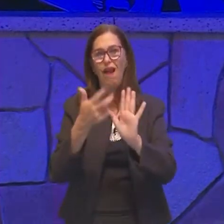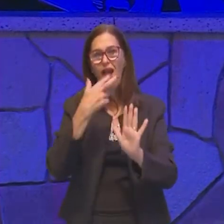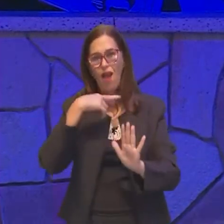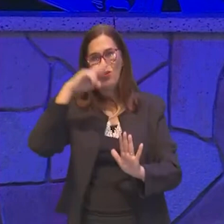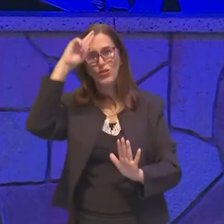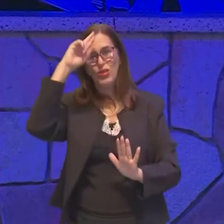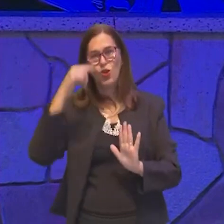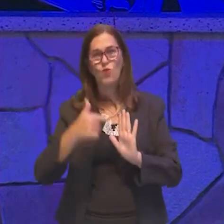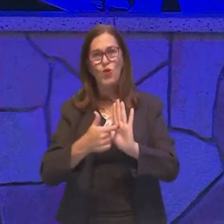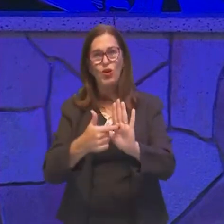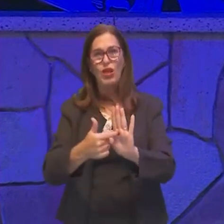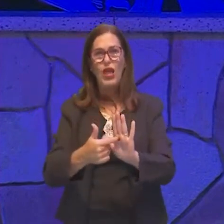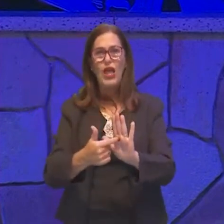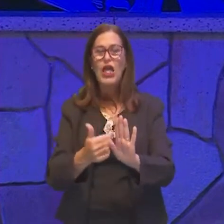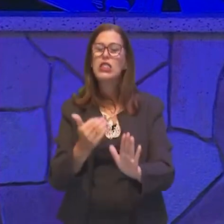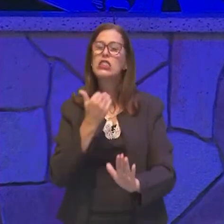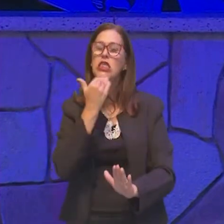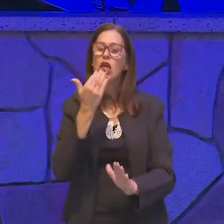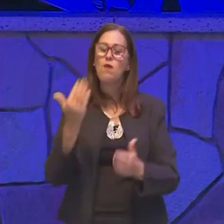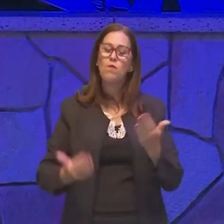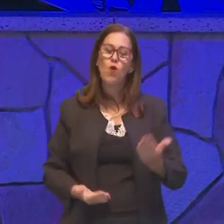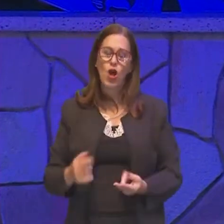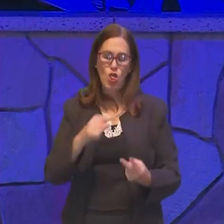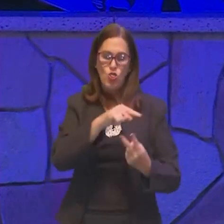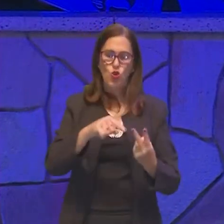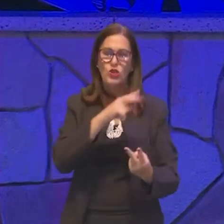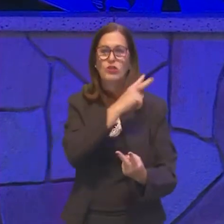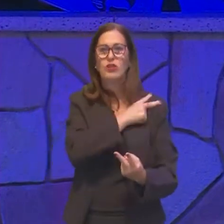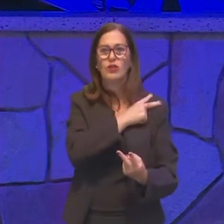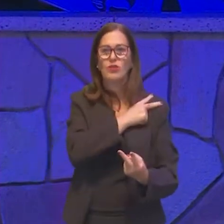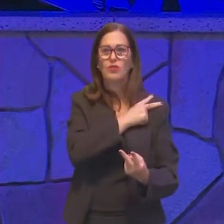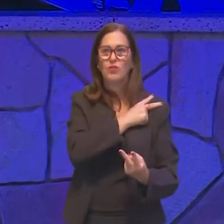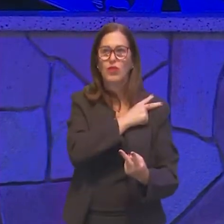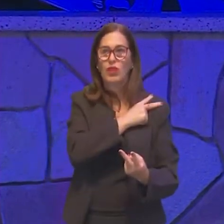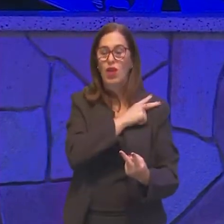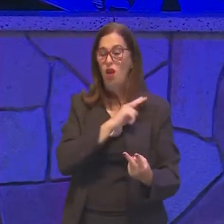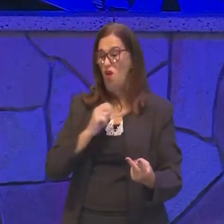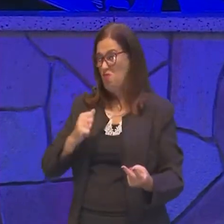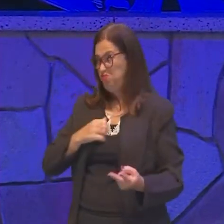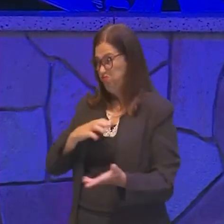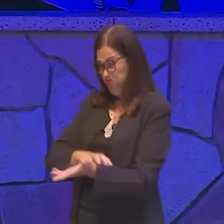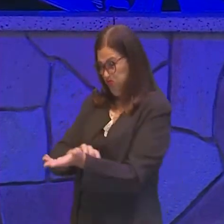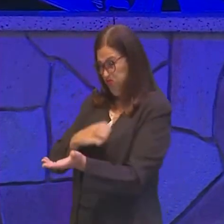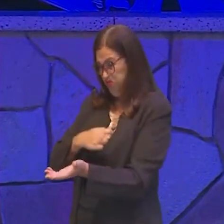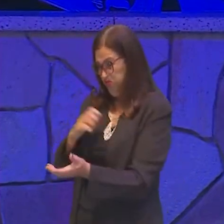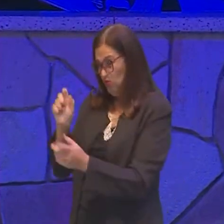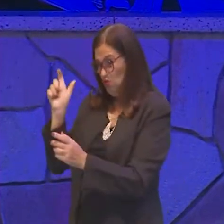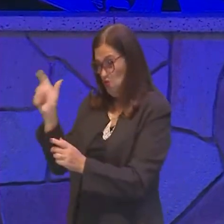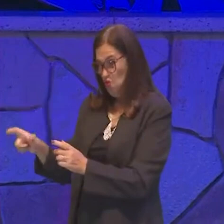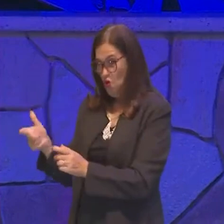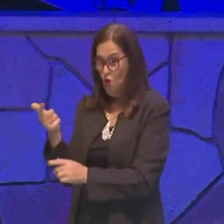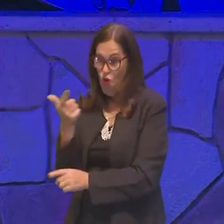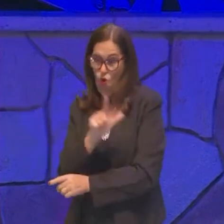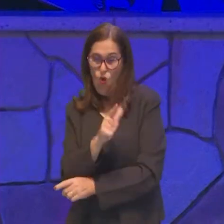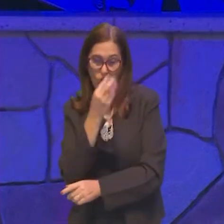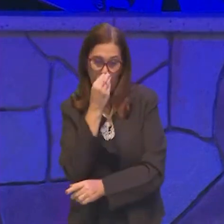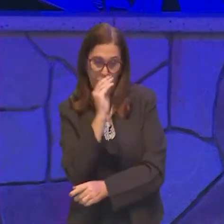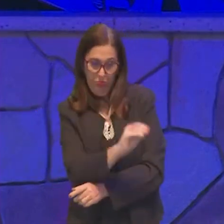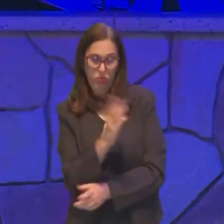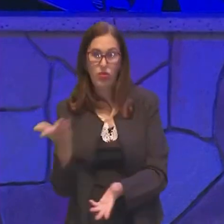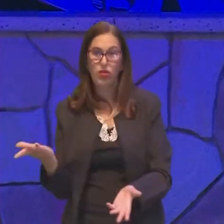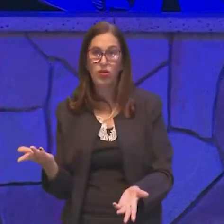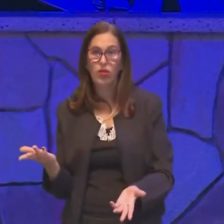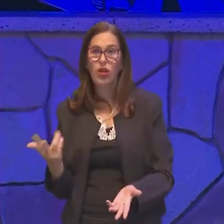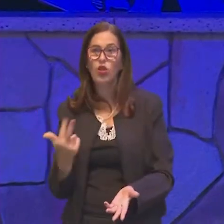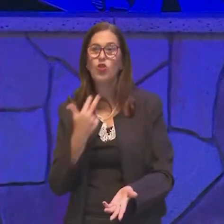reflexão. Ninguém pode servir a dois senhores. Ou há de aborrecer um e amar o outro, ou se devotará a um e desprezar o outro.